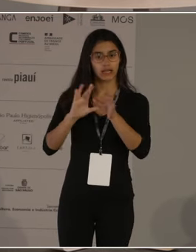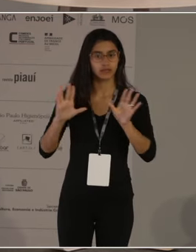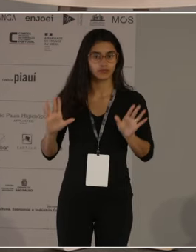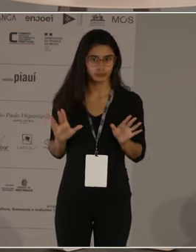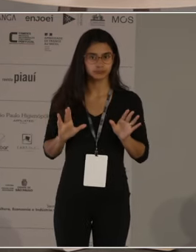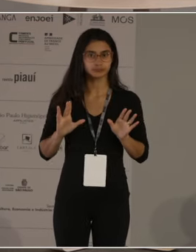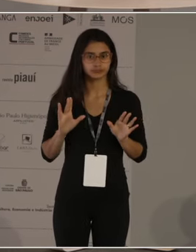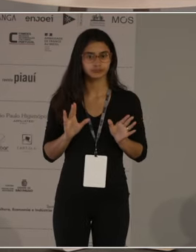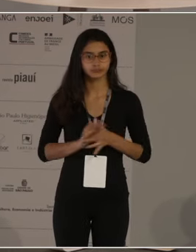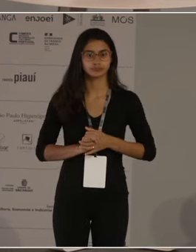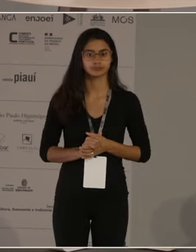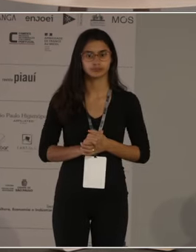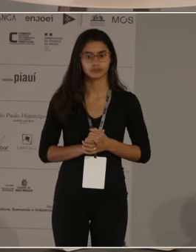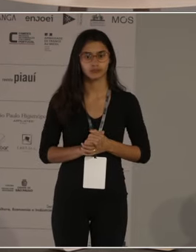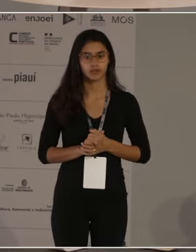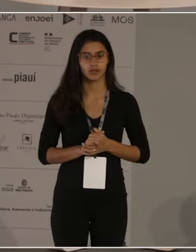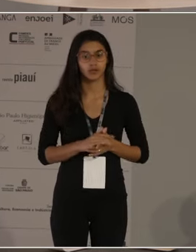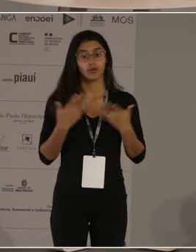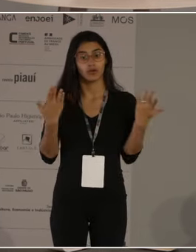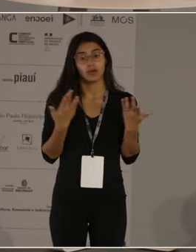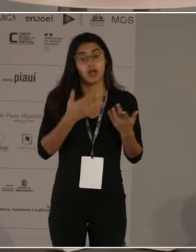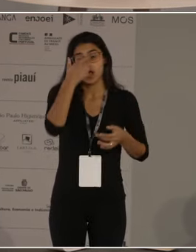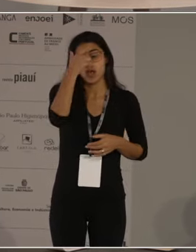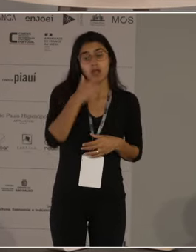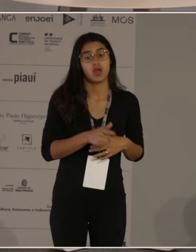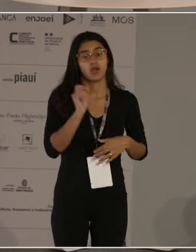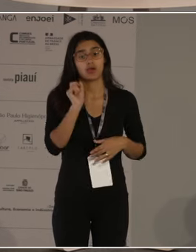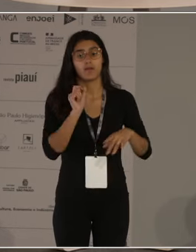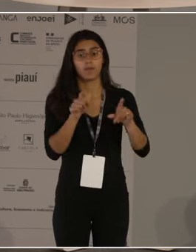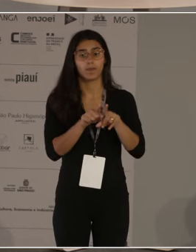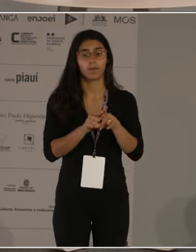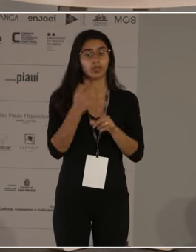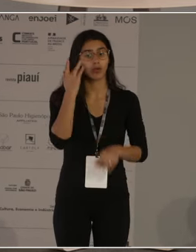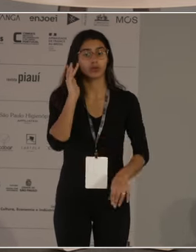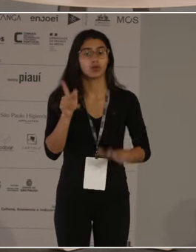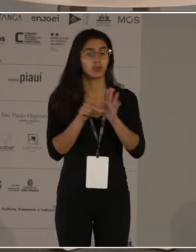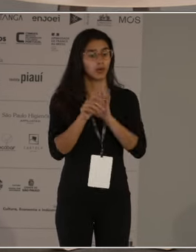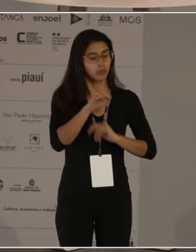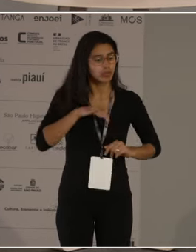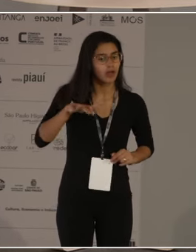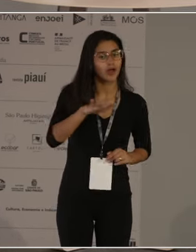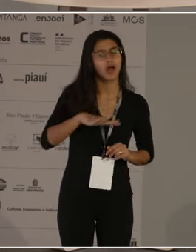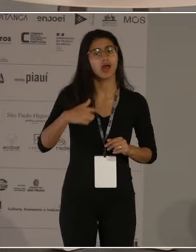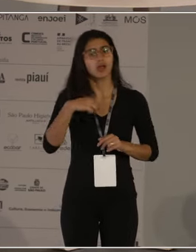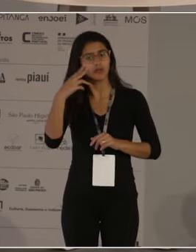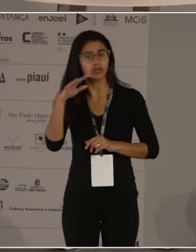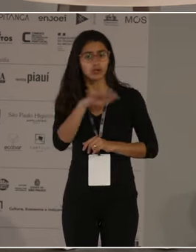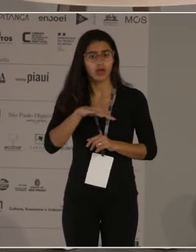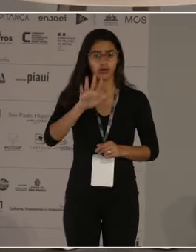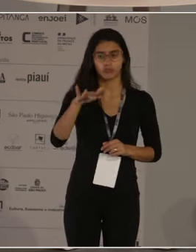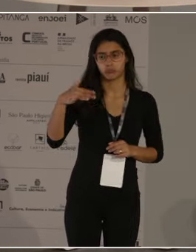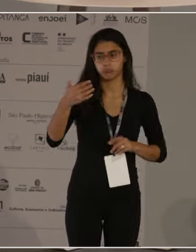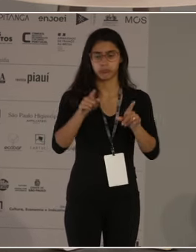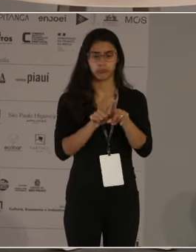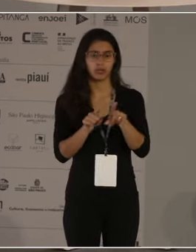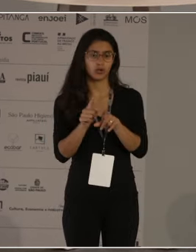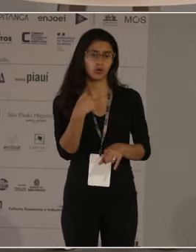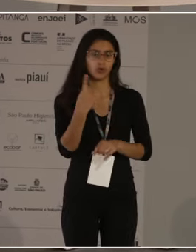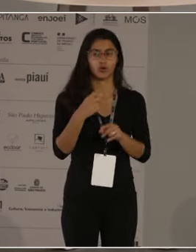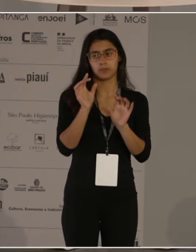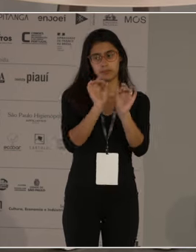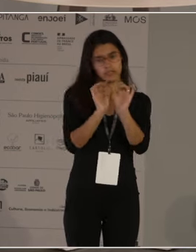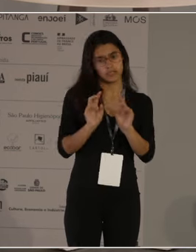Assim, não sou eu que, ainda mais não sendo do campo, né, assim, eu olho o campo de fora, não sou um